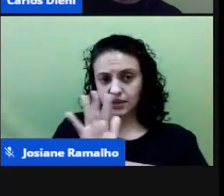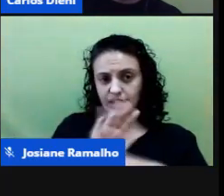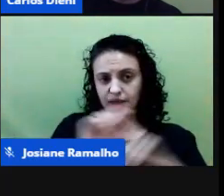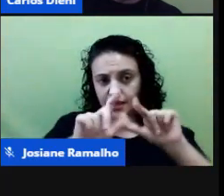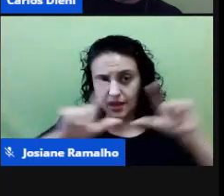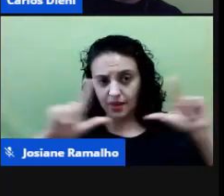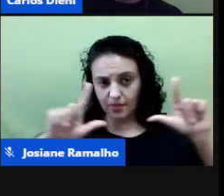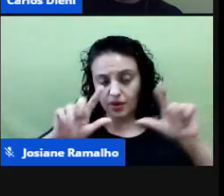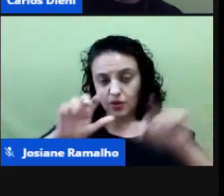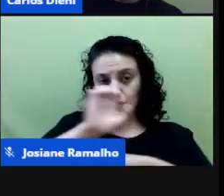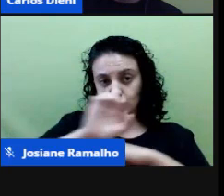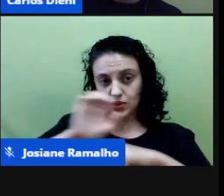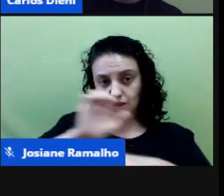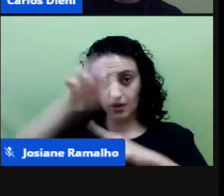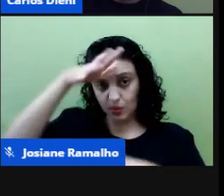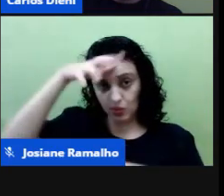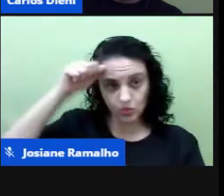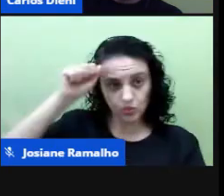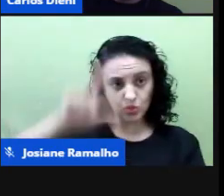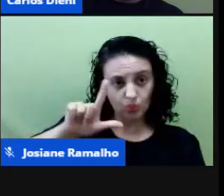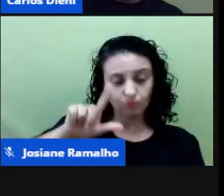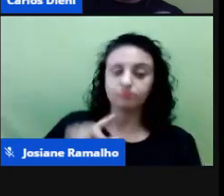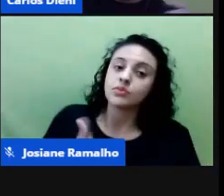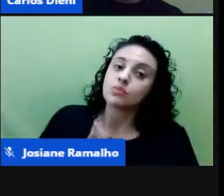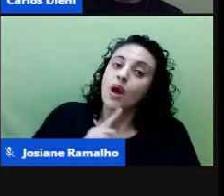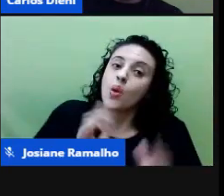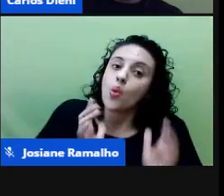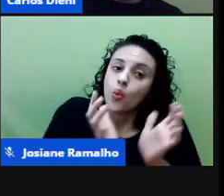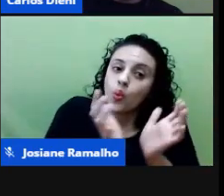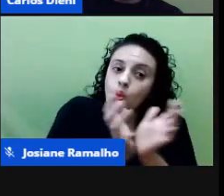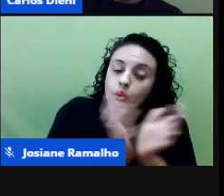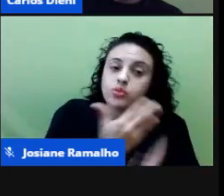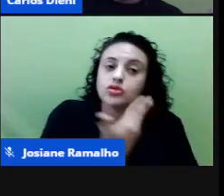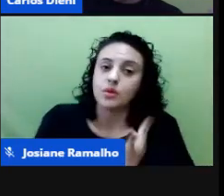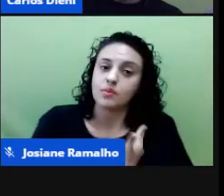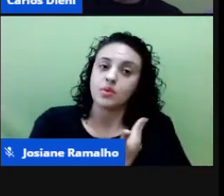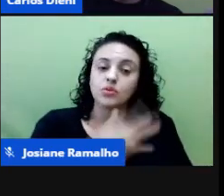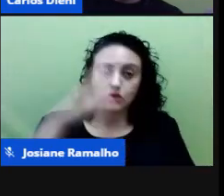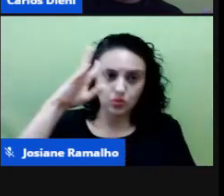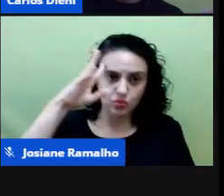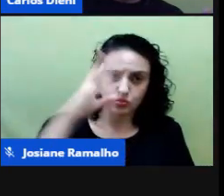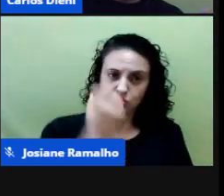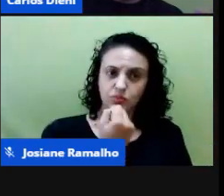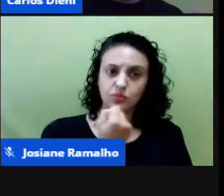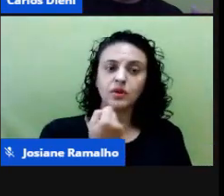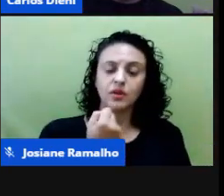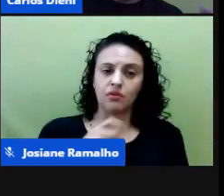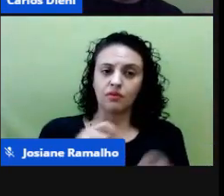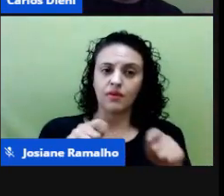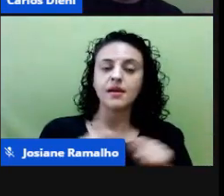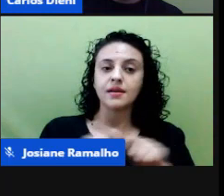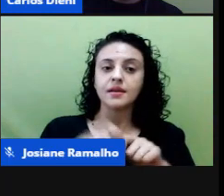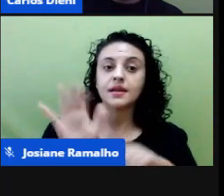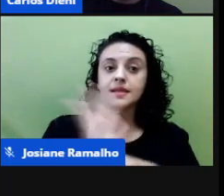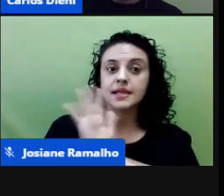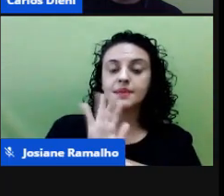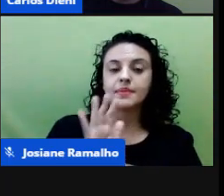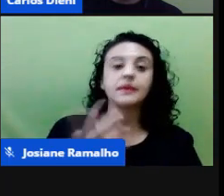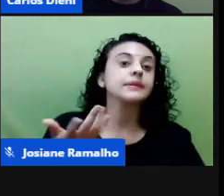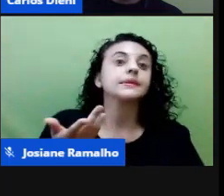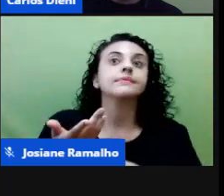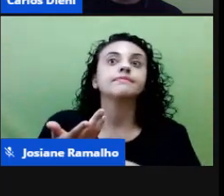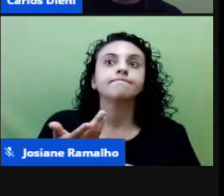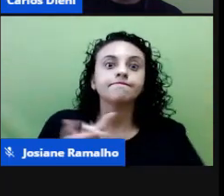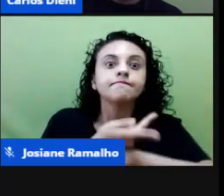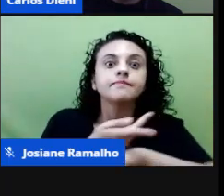que resolve, que quer fazer cinema, eles foram atrás do poder público. O pessoal praticamente riu da